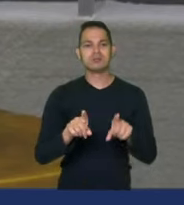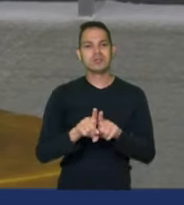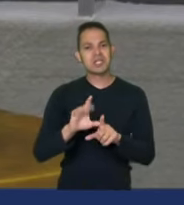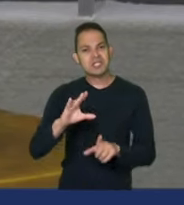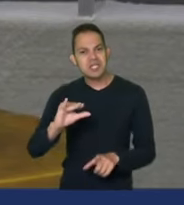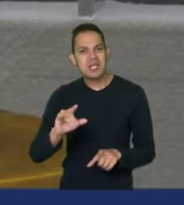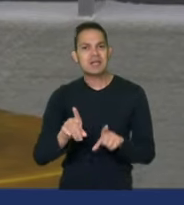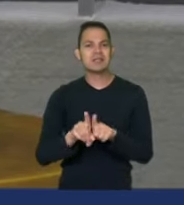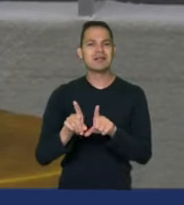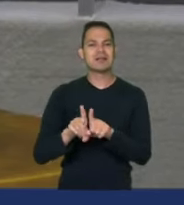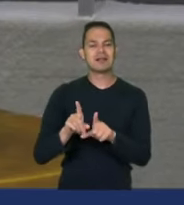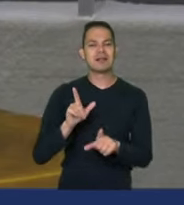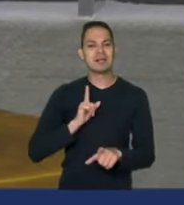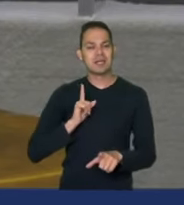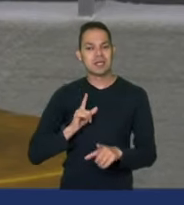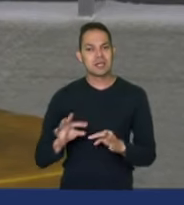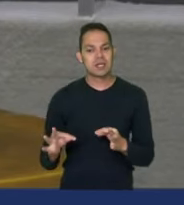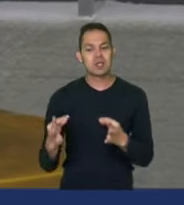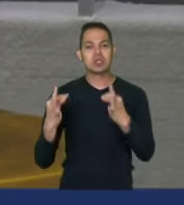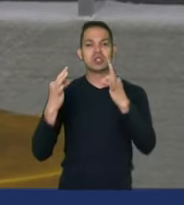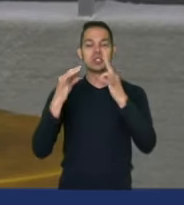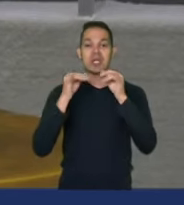Tem energia elétrica limpa.